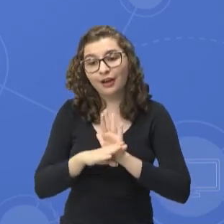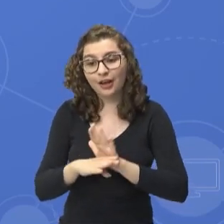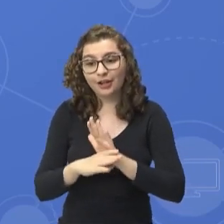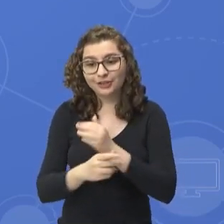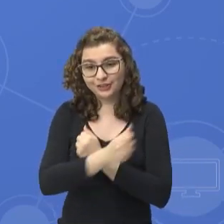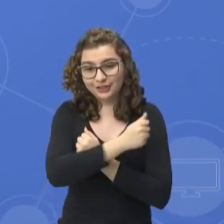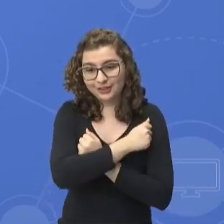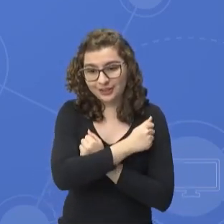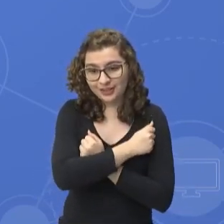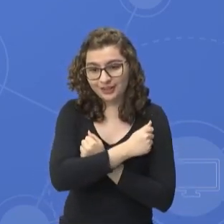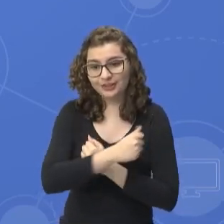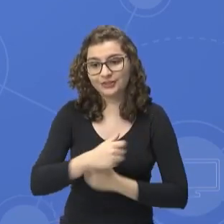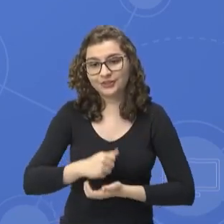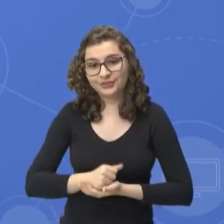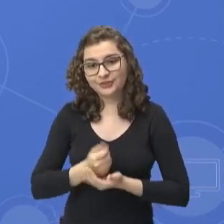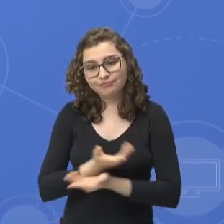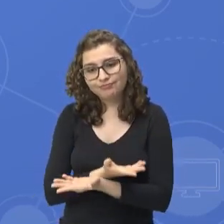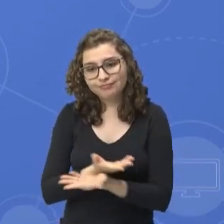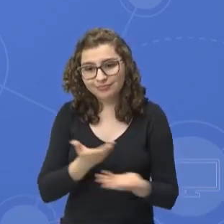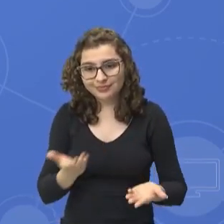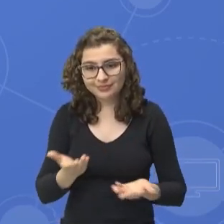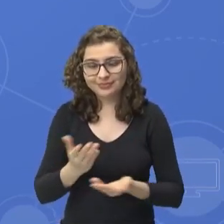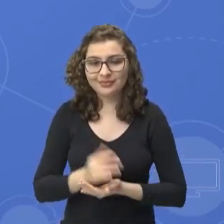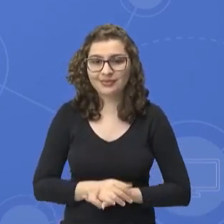nossos alunos aí no sentido de